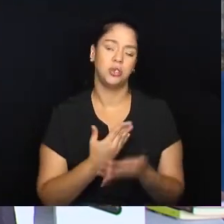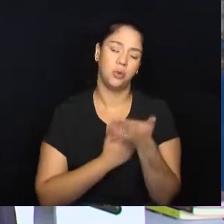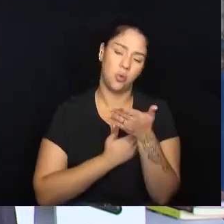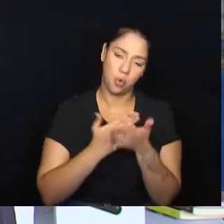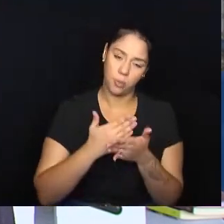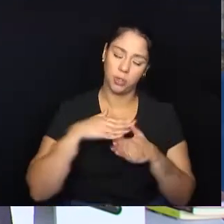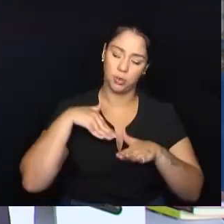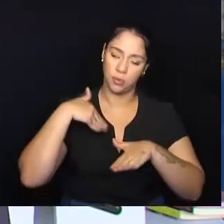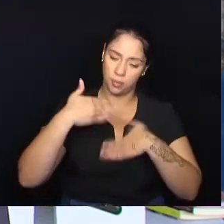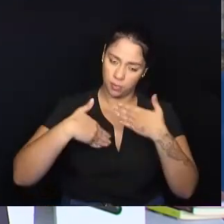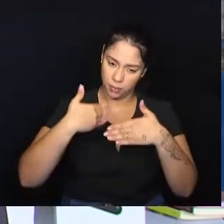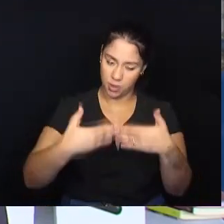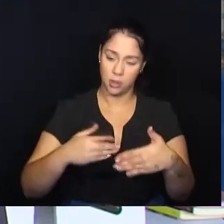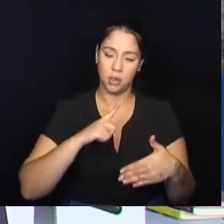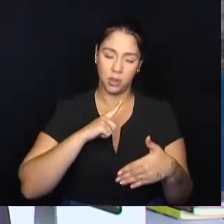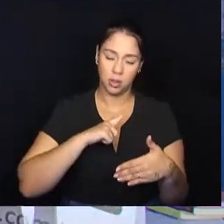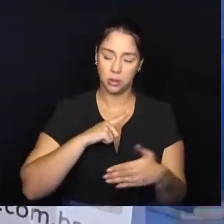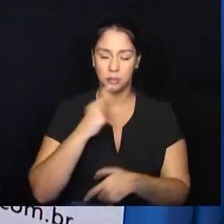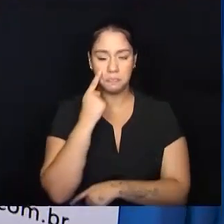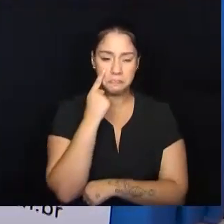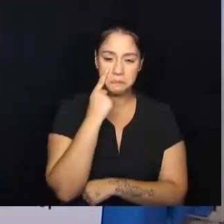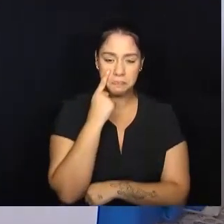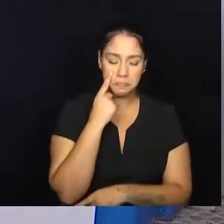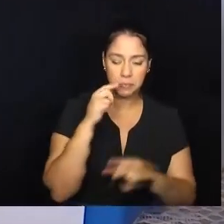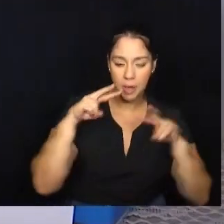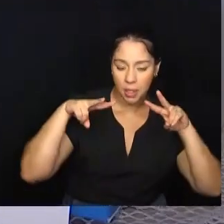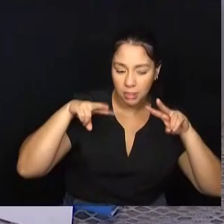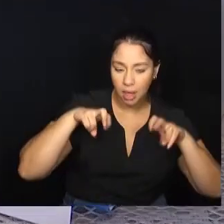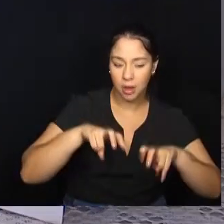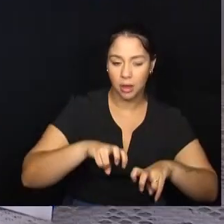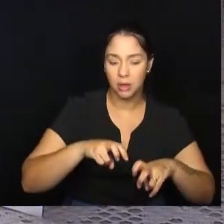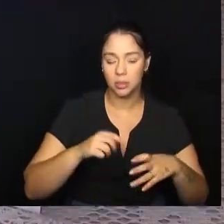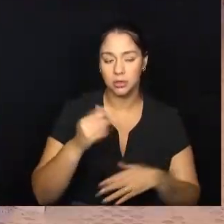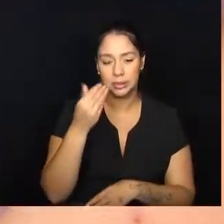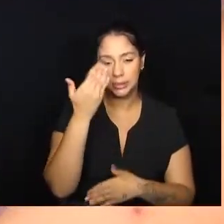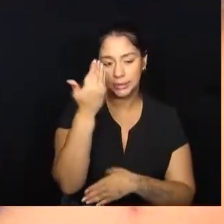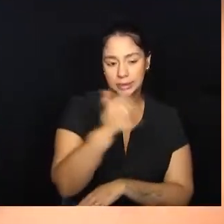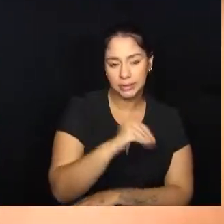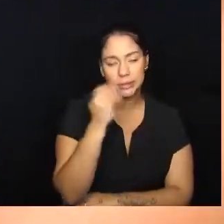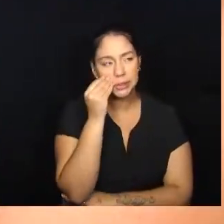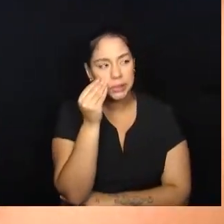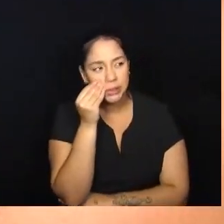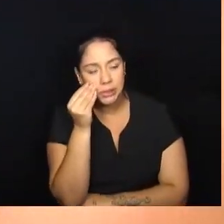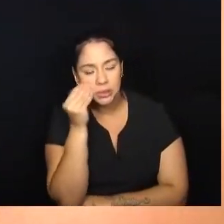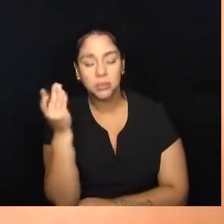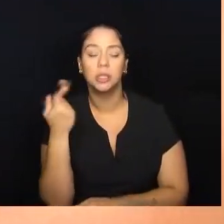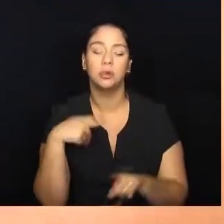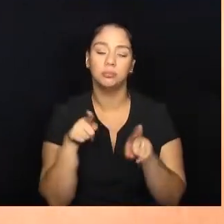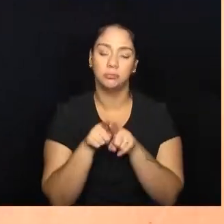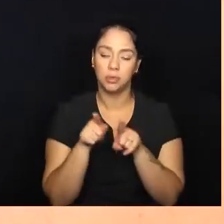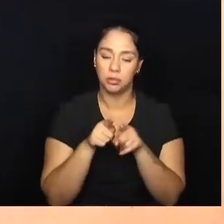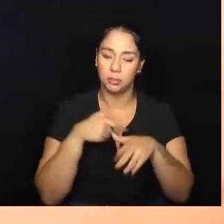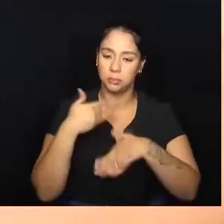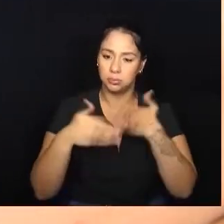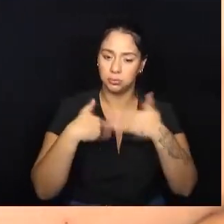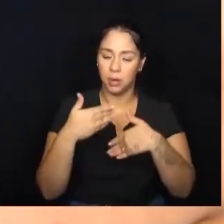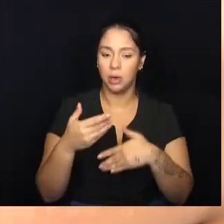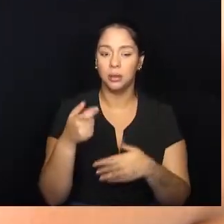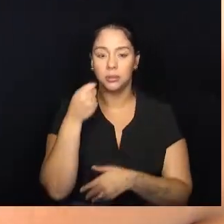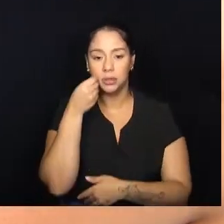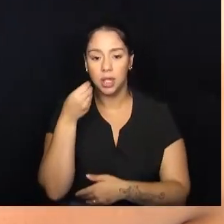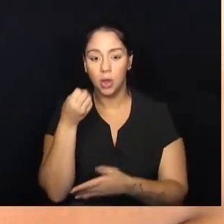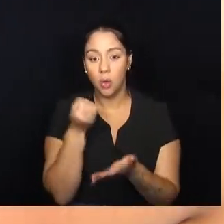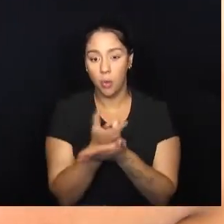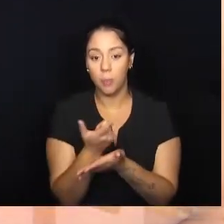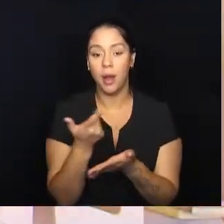daí iniciamos os procedimentos fizemos alguns algumas análises alguns testes iniciamos os